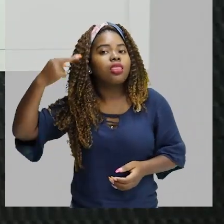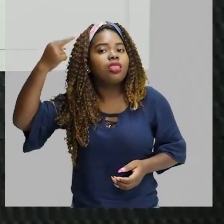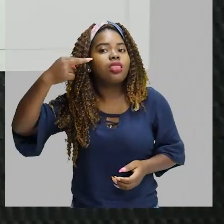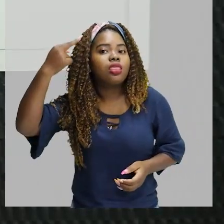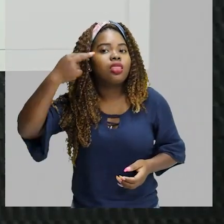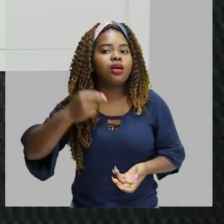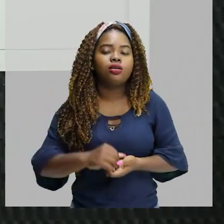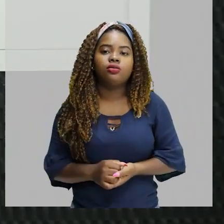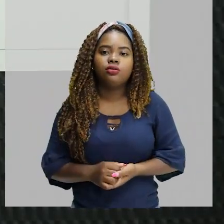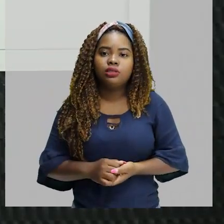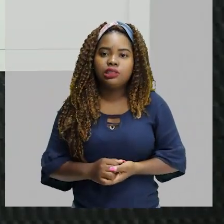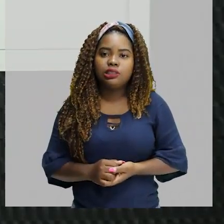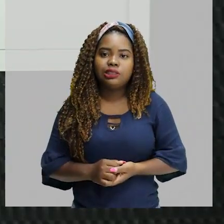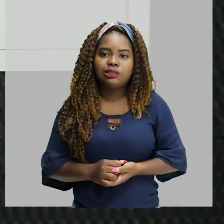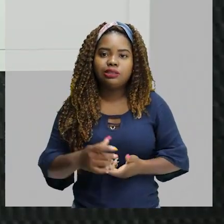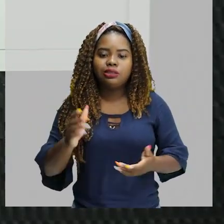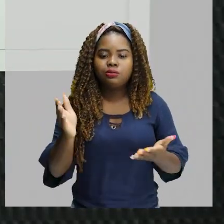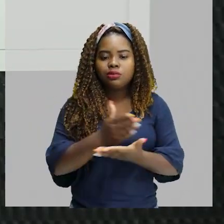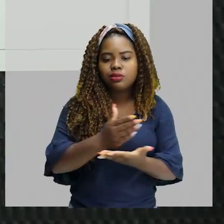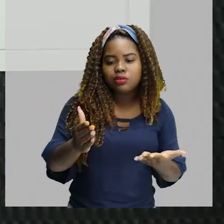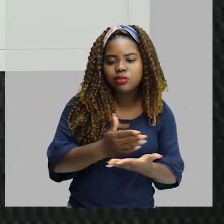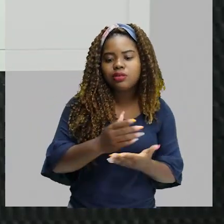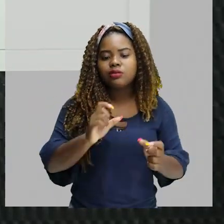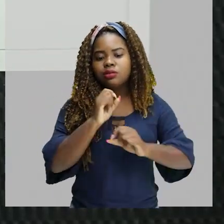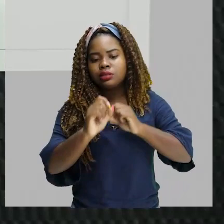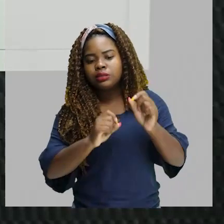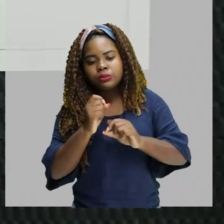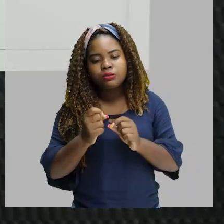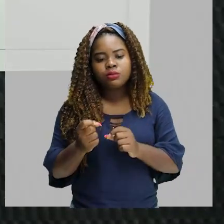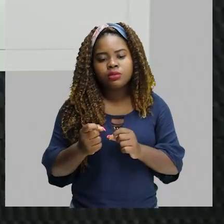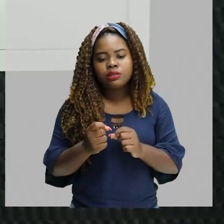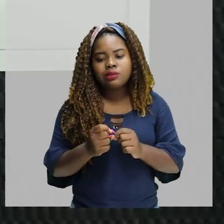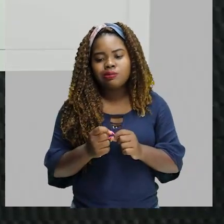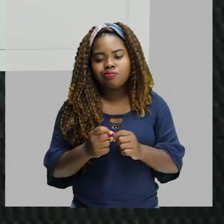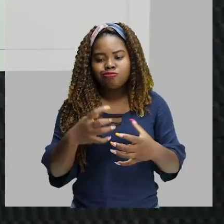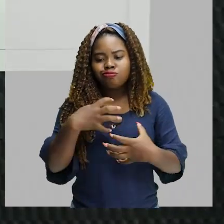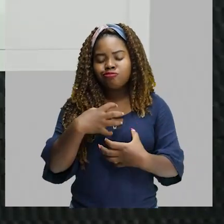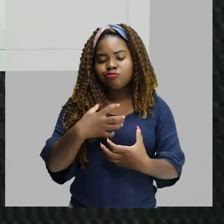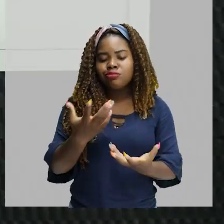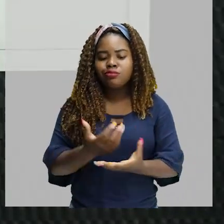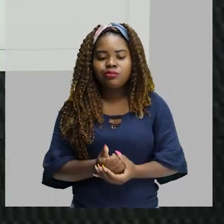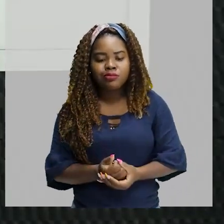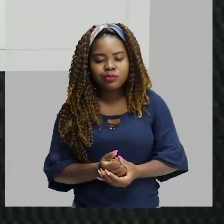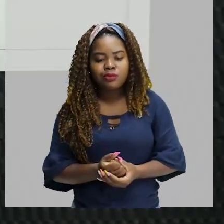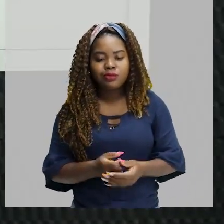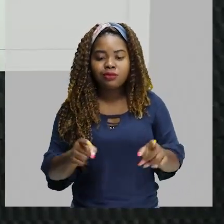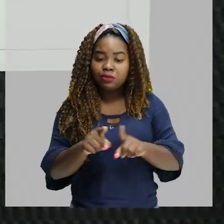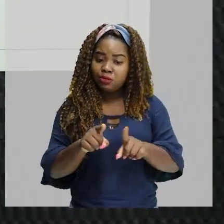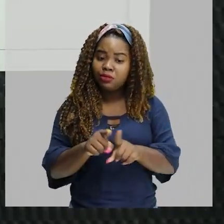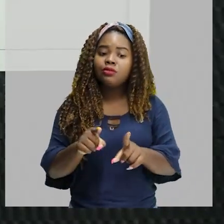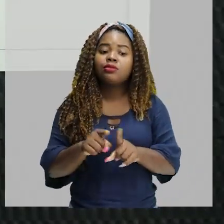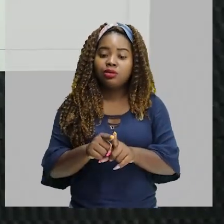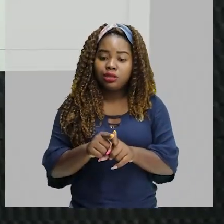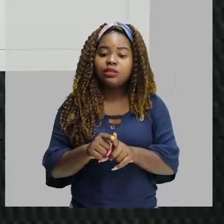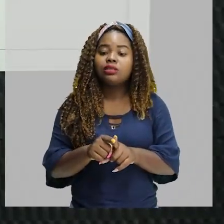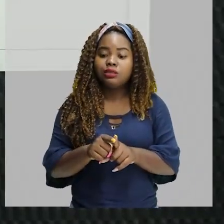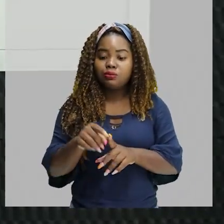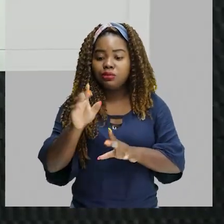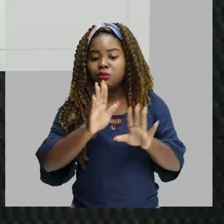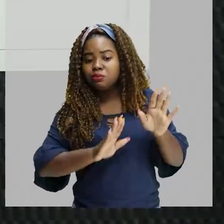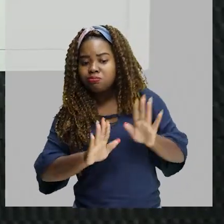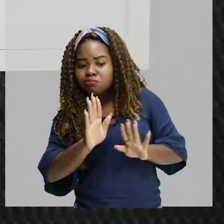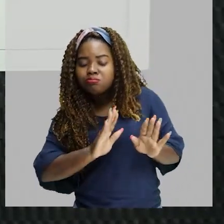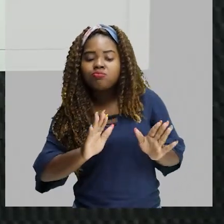reflexão trazendo para a gente alguns apelos, chamamentos, e até mesmo, como eu mostrei para vocês aqui, advertências seríssimas.